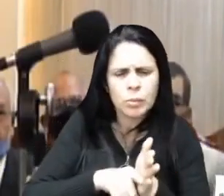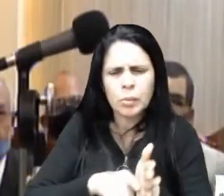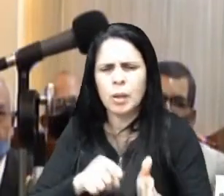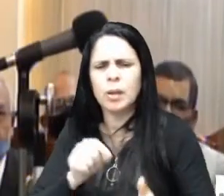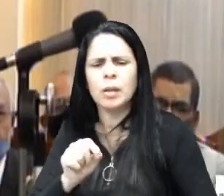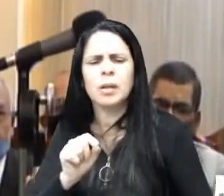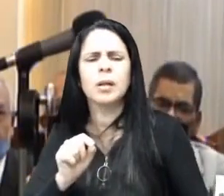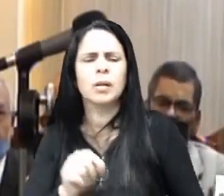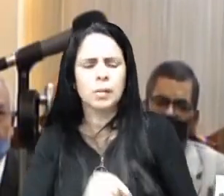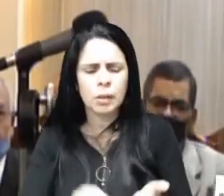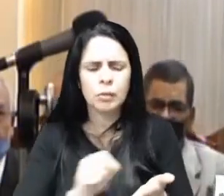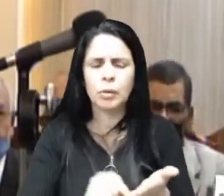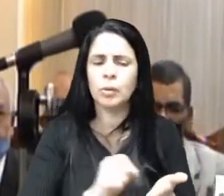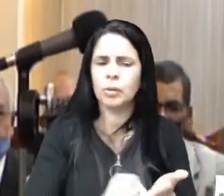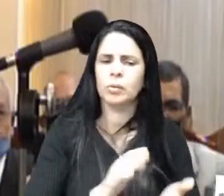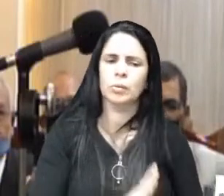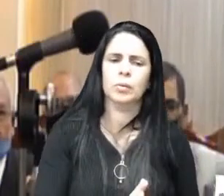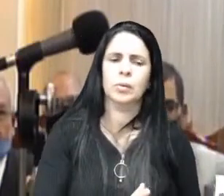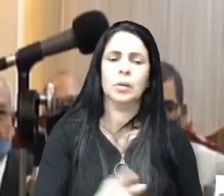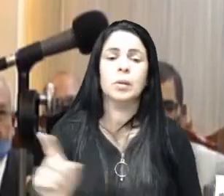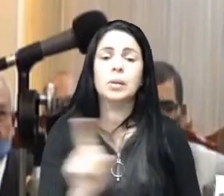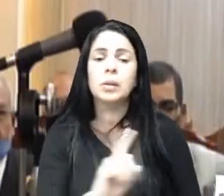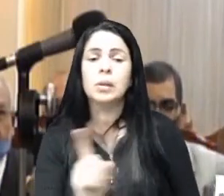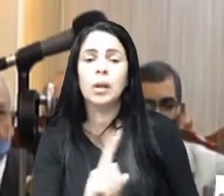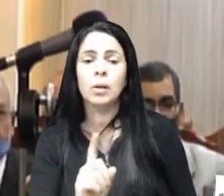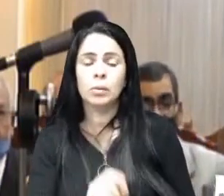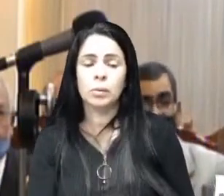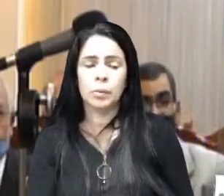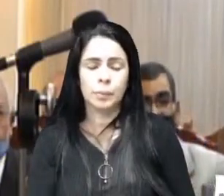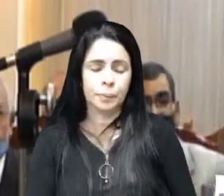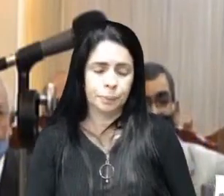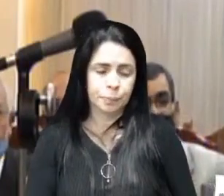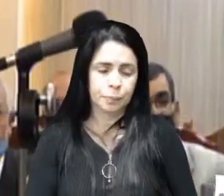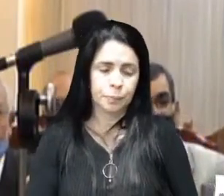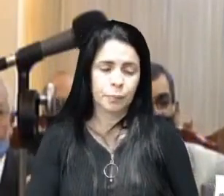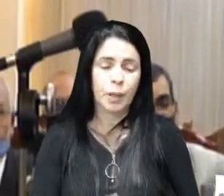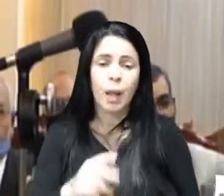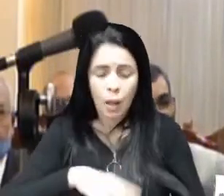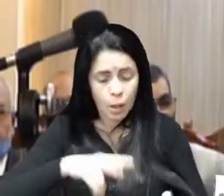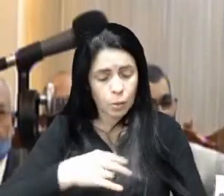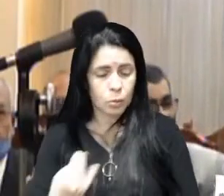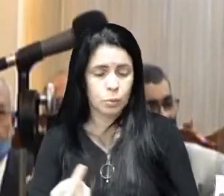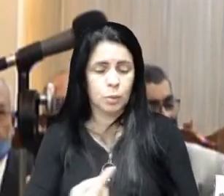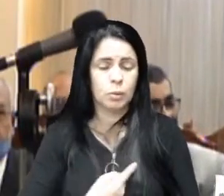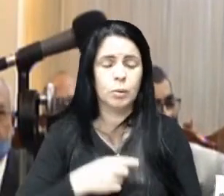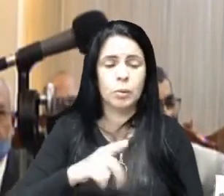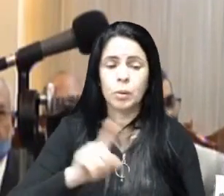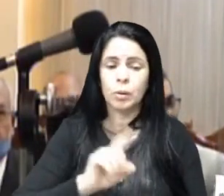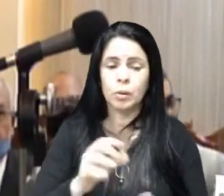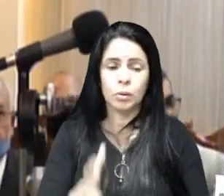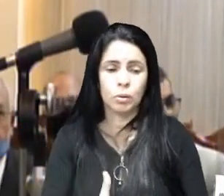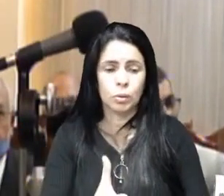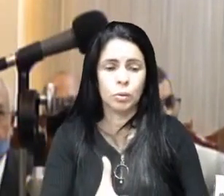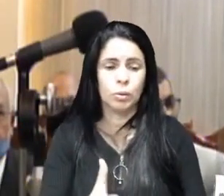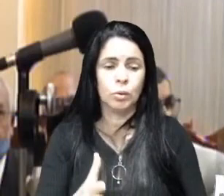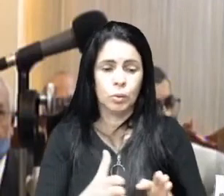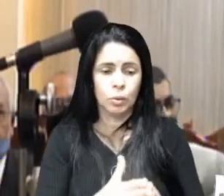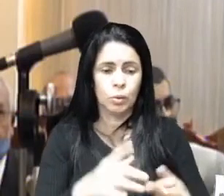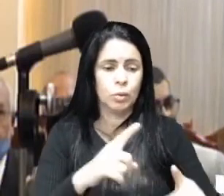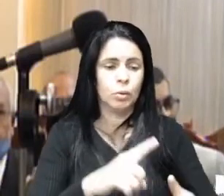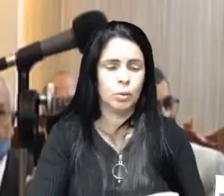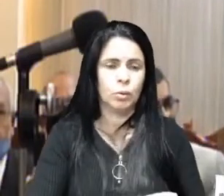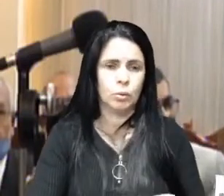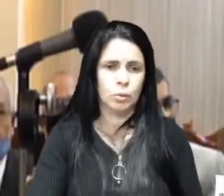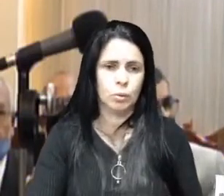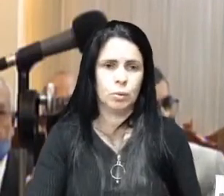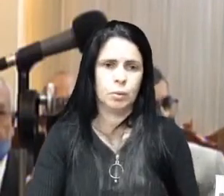Não deixando, leiam comigo, não deixando a nossa congregação, como é costume de alguns,